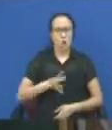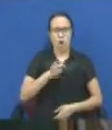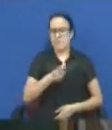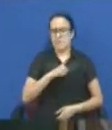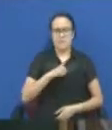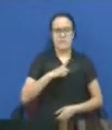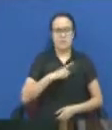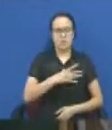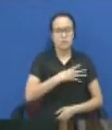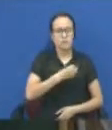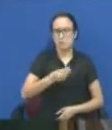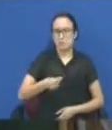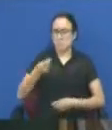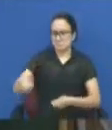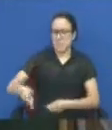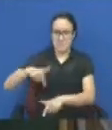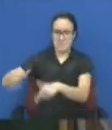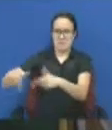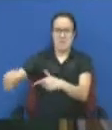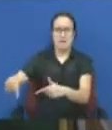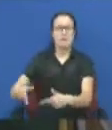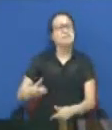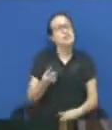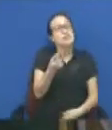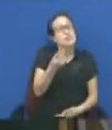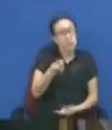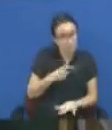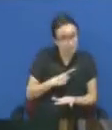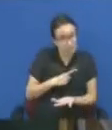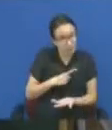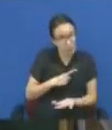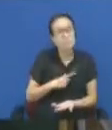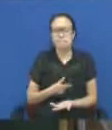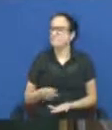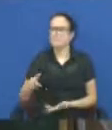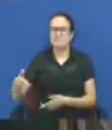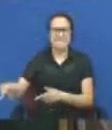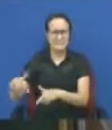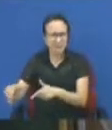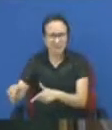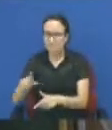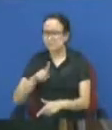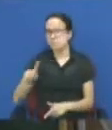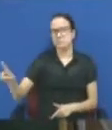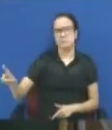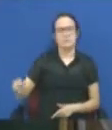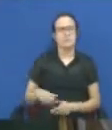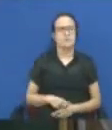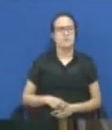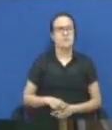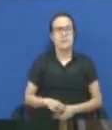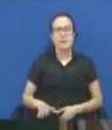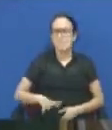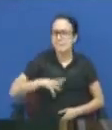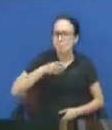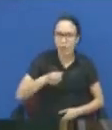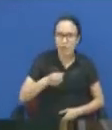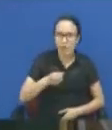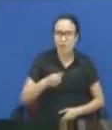nossos filhos e colocar na escola para estudar e desenvolver a sua habilidade. Se nós não temos coragem de fazer isso com os nossos filhos, não